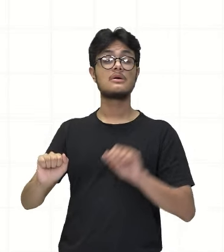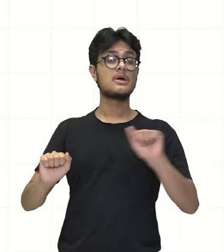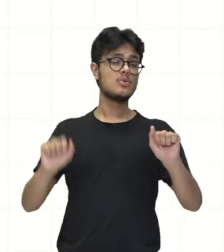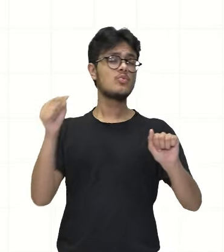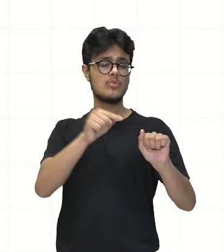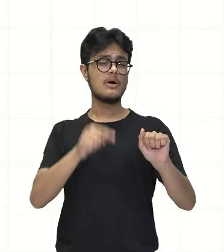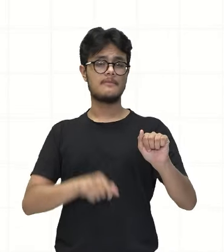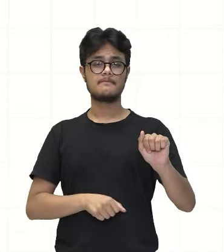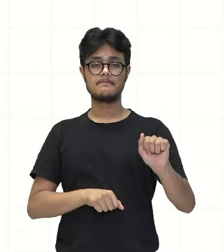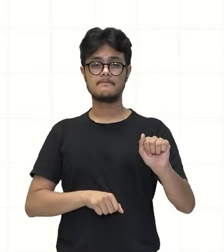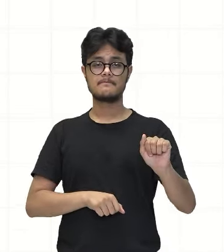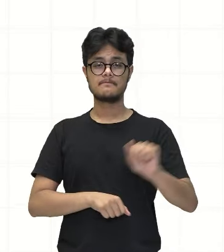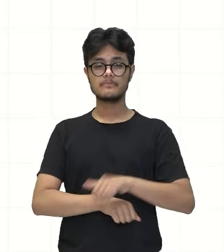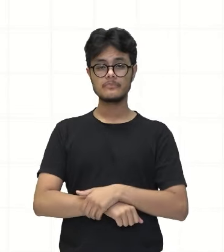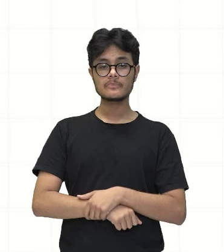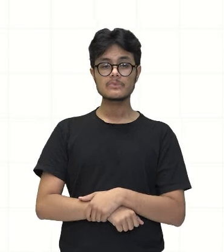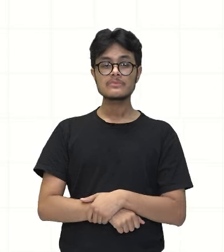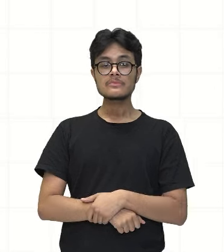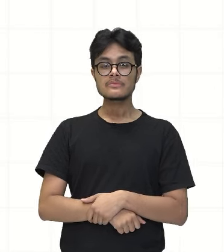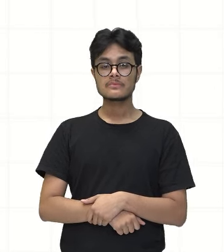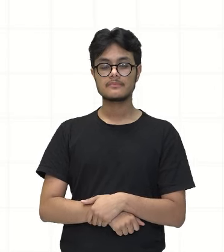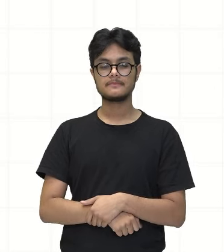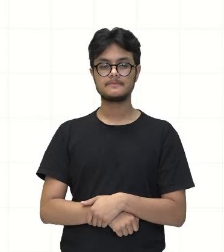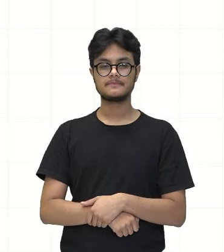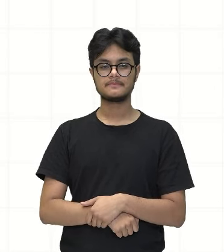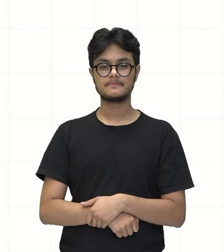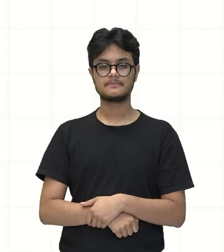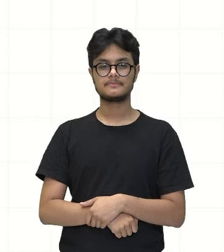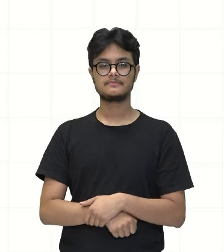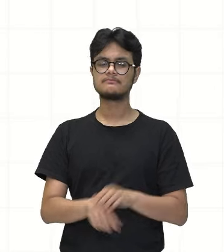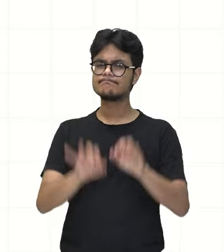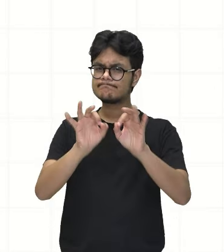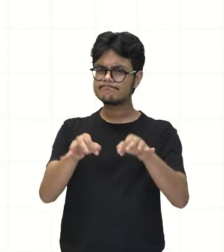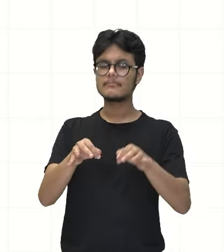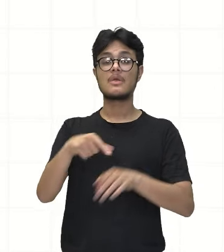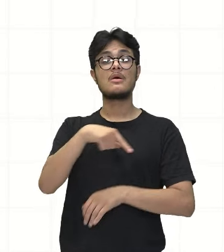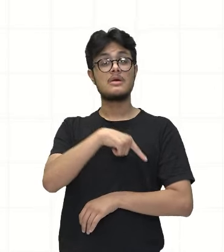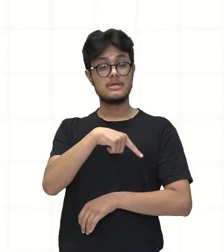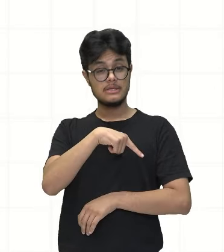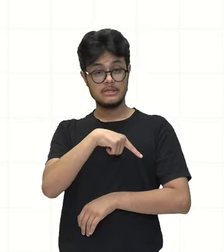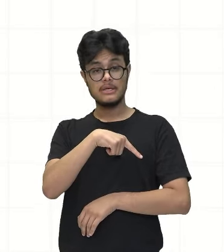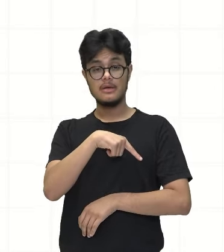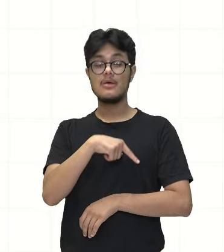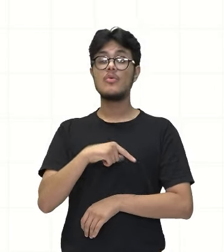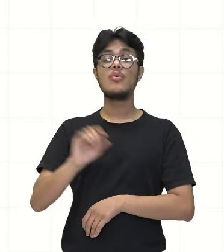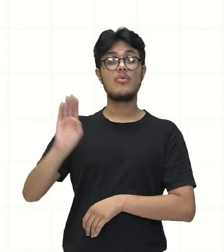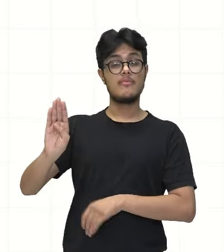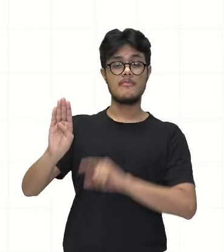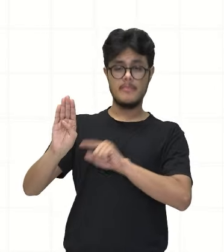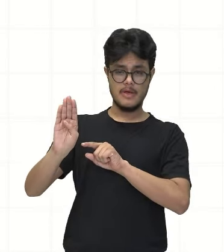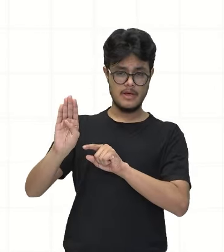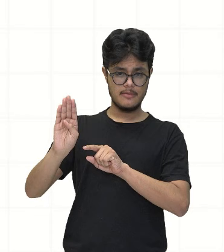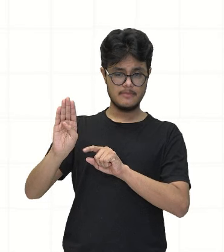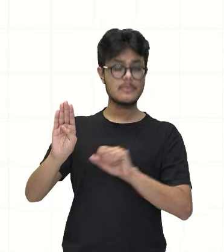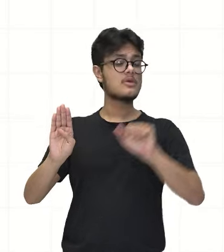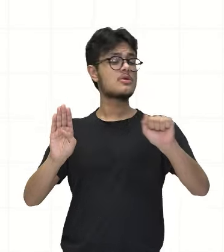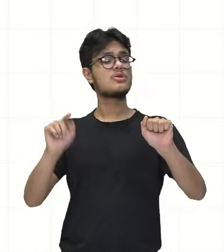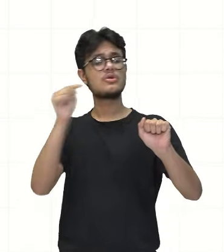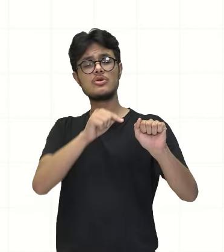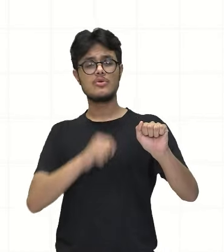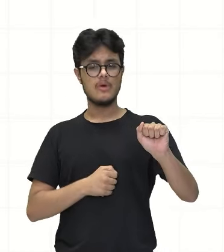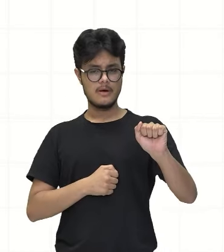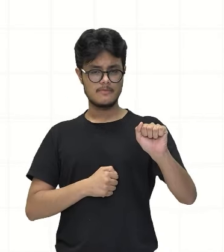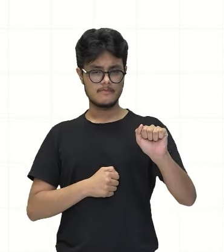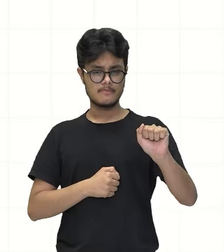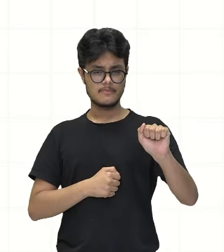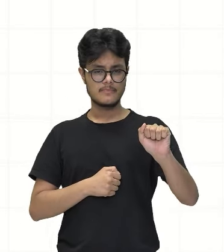Azinho aqui. Agora eu já sei que o problema me deu a hipotenusa, me deu o valor de cateto B,